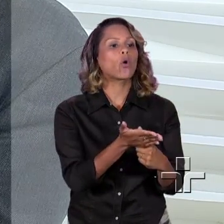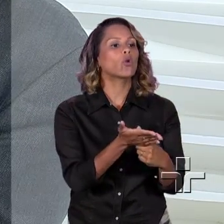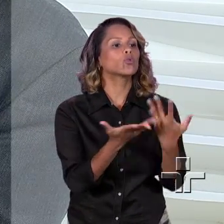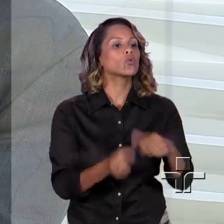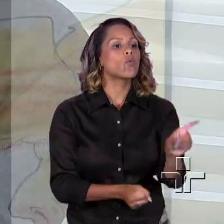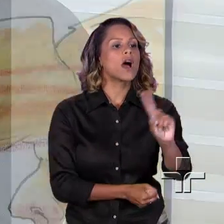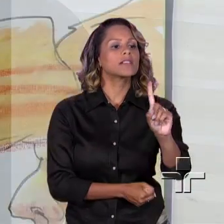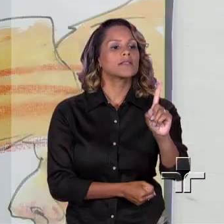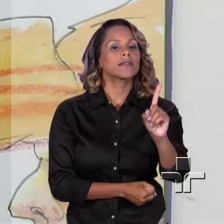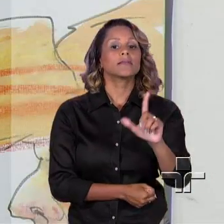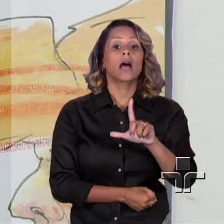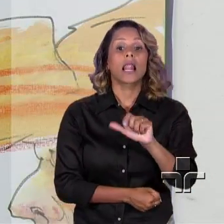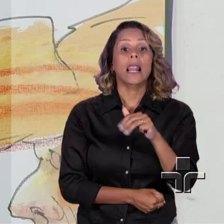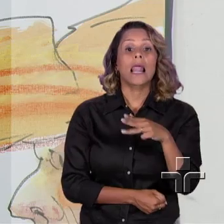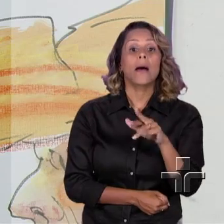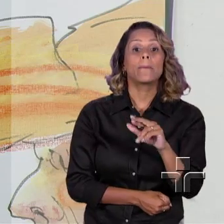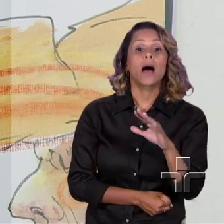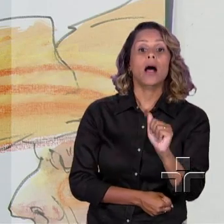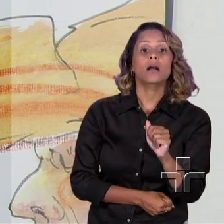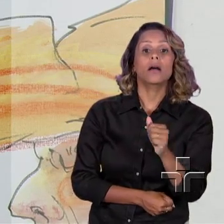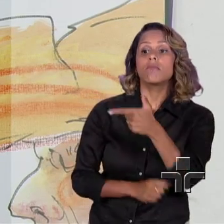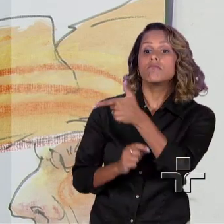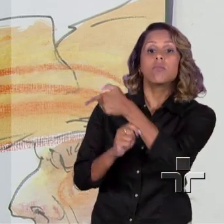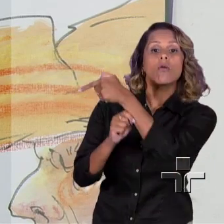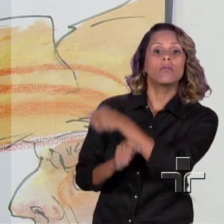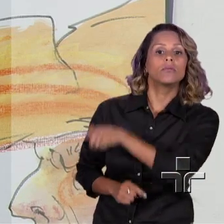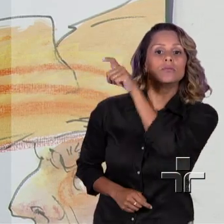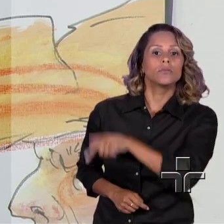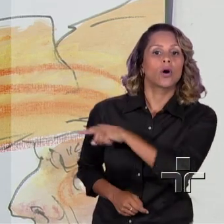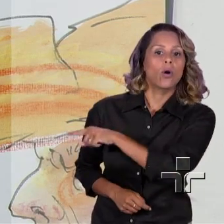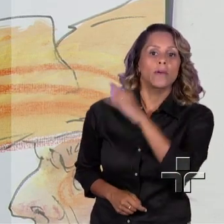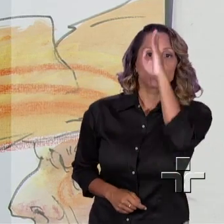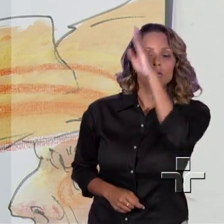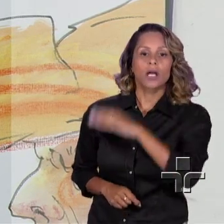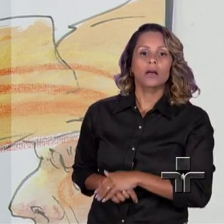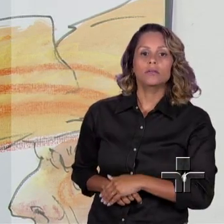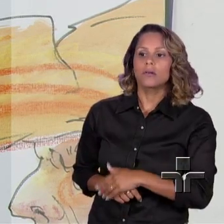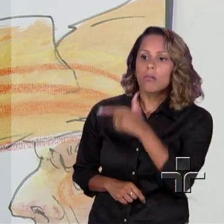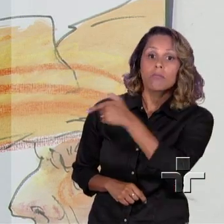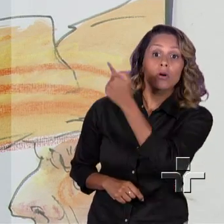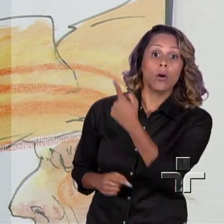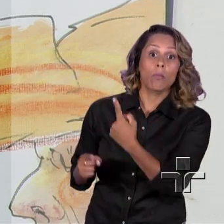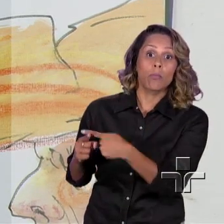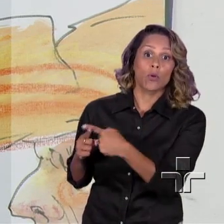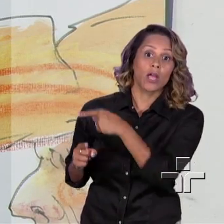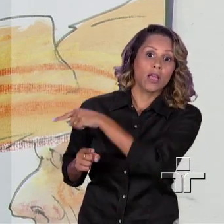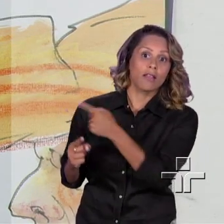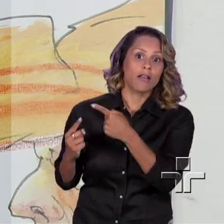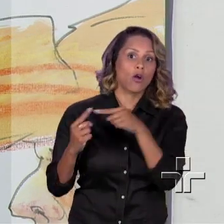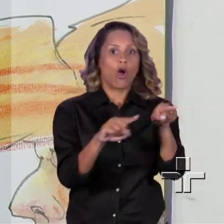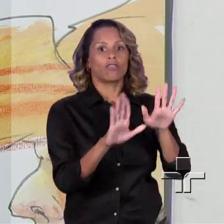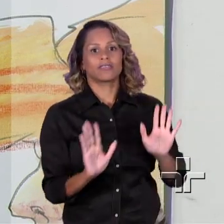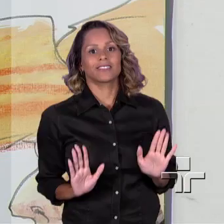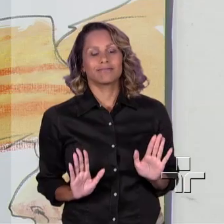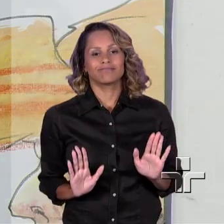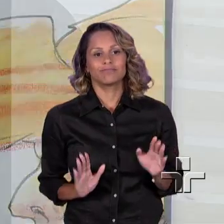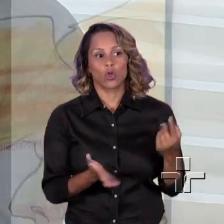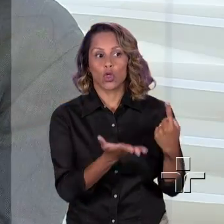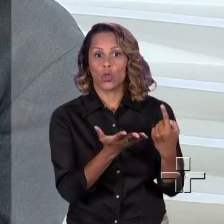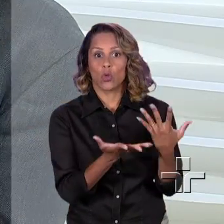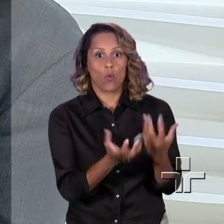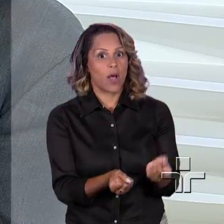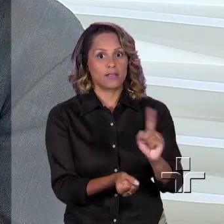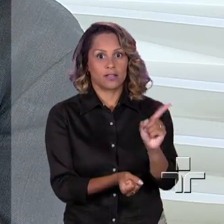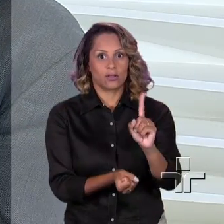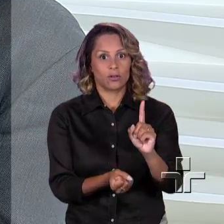morto. Nesse momento, podemos debater isso, se foi correto ou não foi correto, mas isso aconteceu, depois